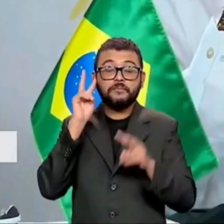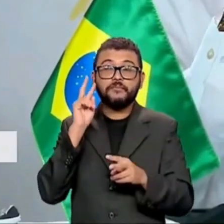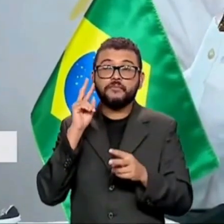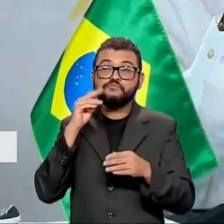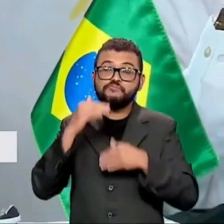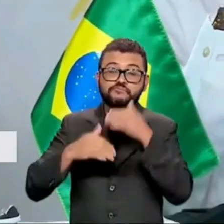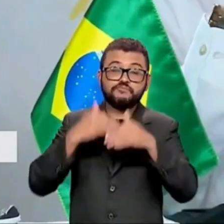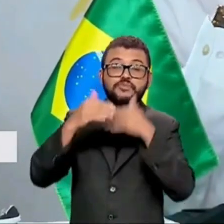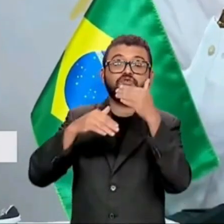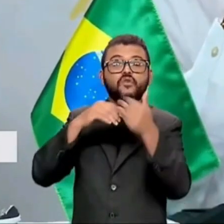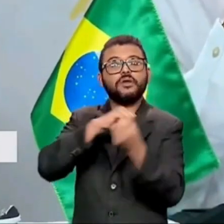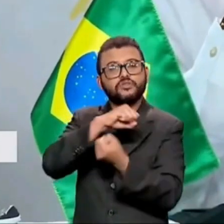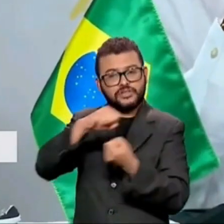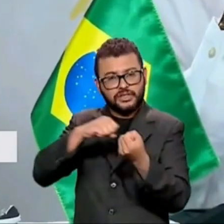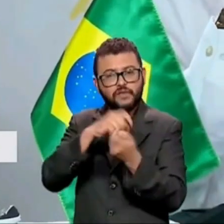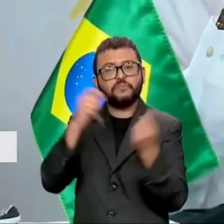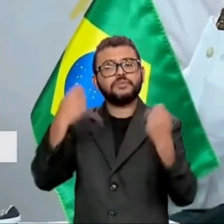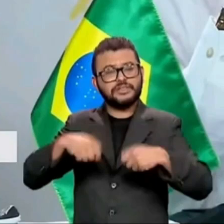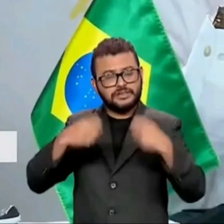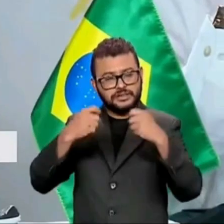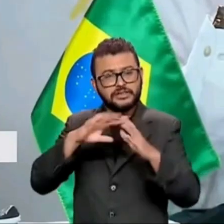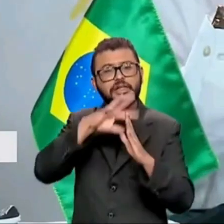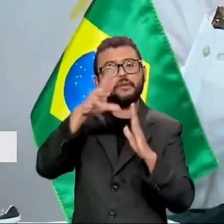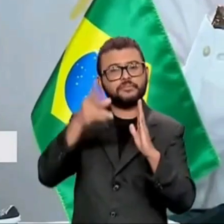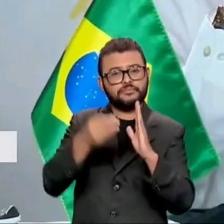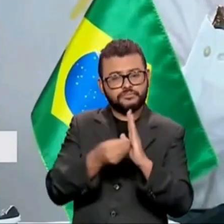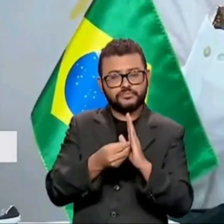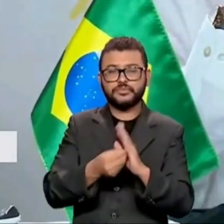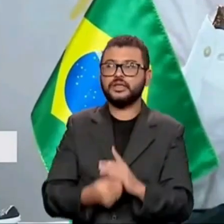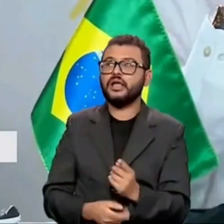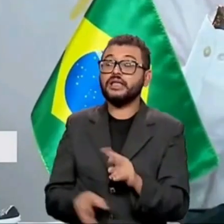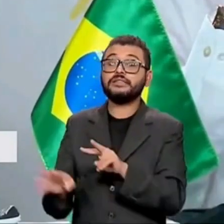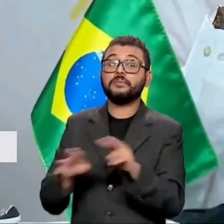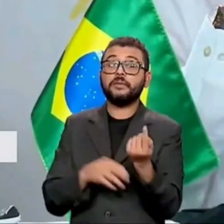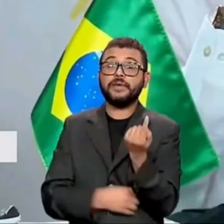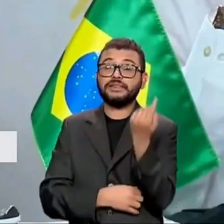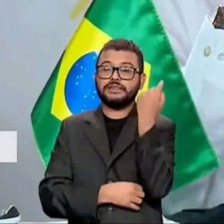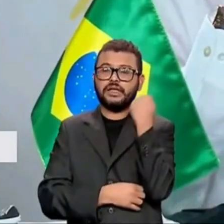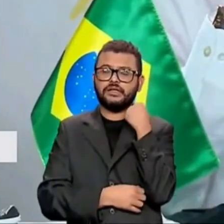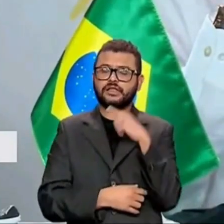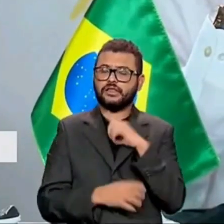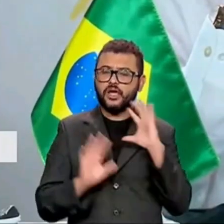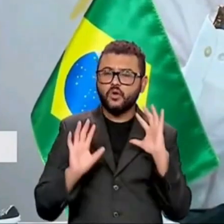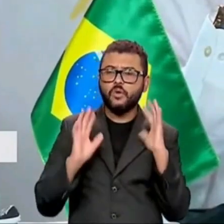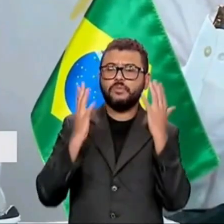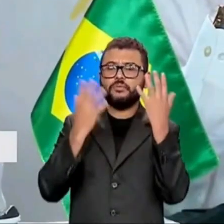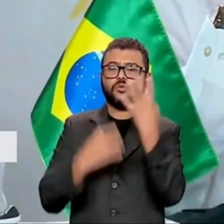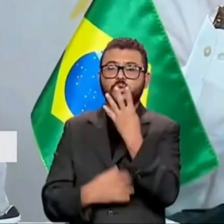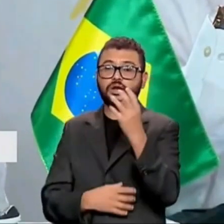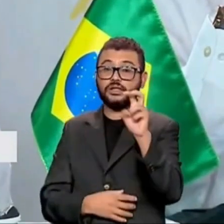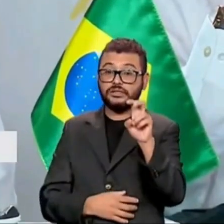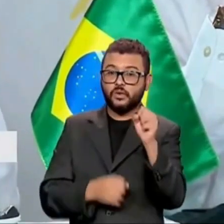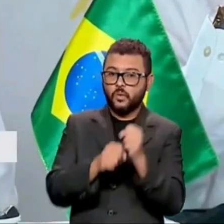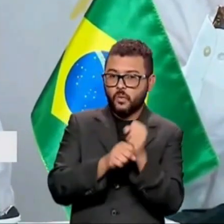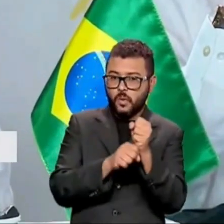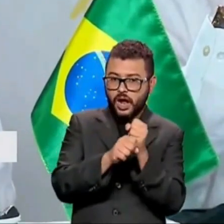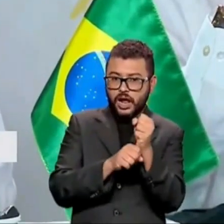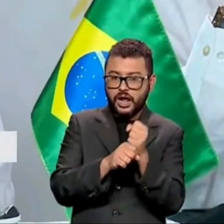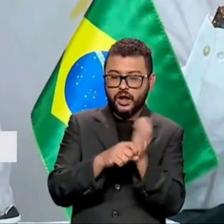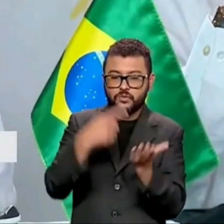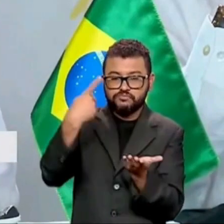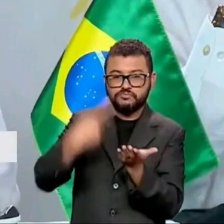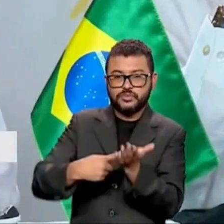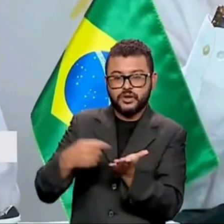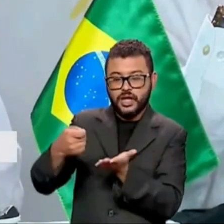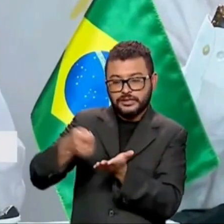desenvolvimento sustentável para a região. Na semana passada, celebramos os 45 anos da